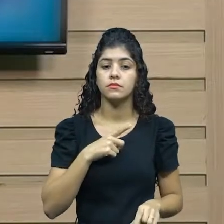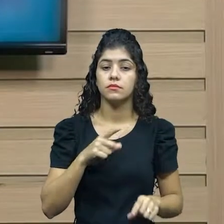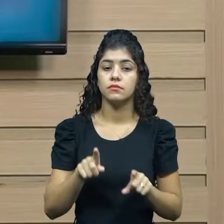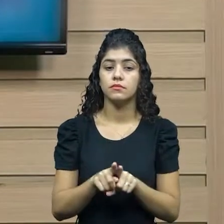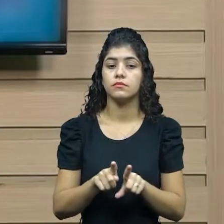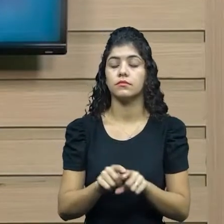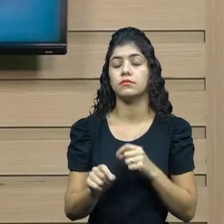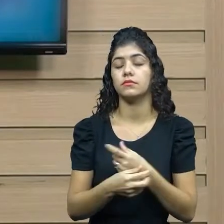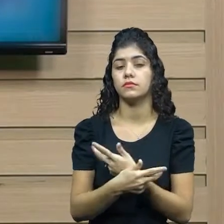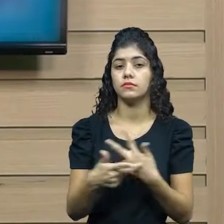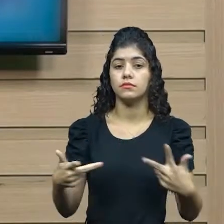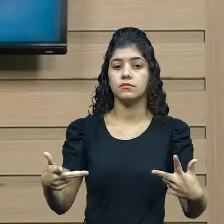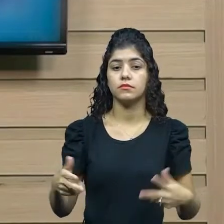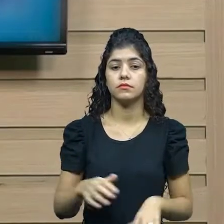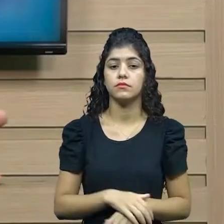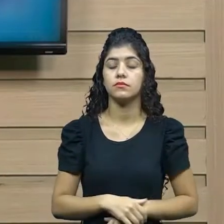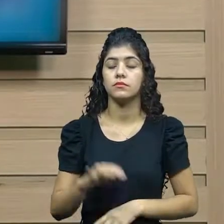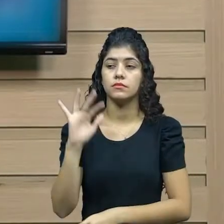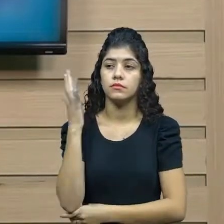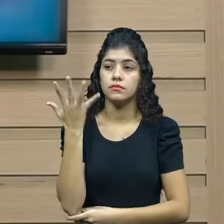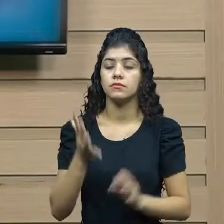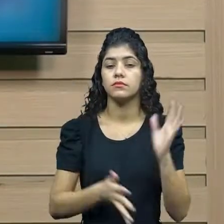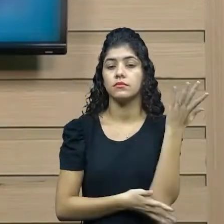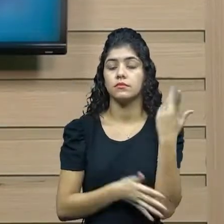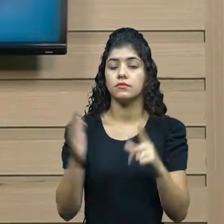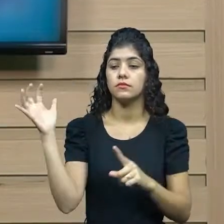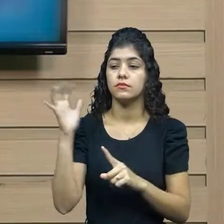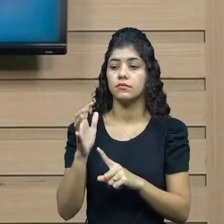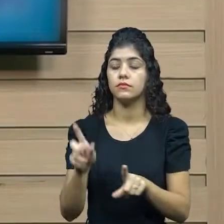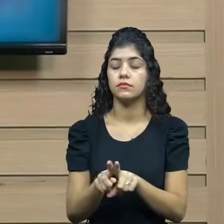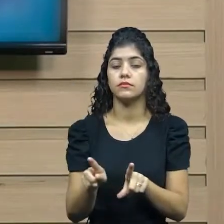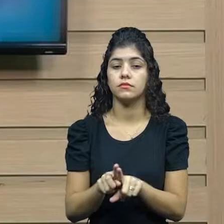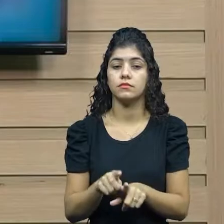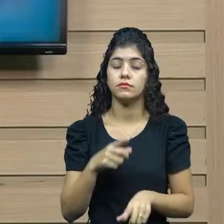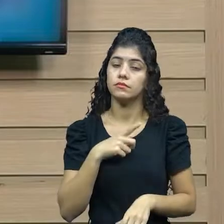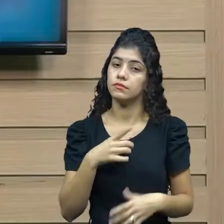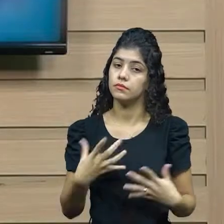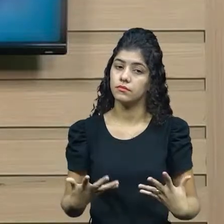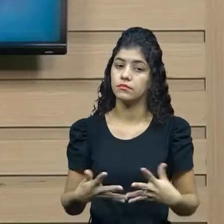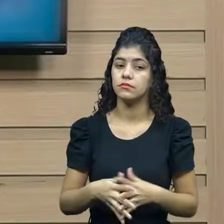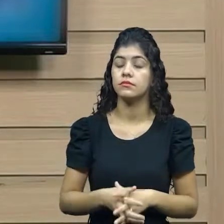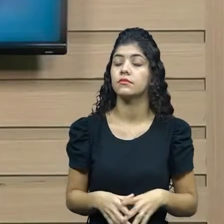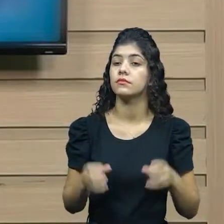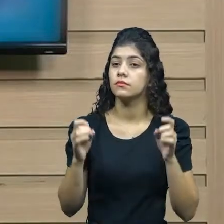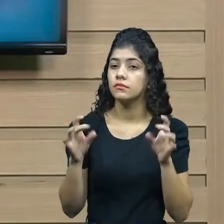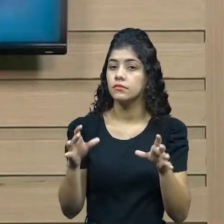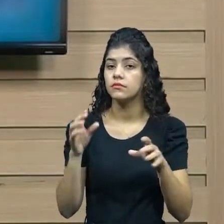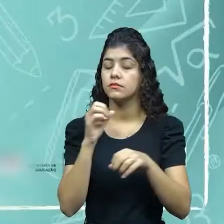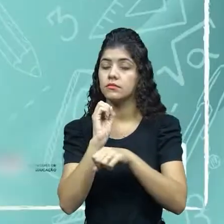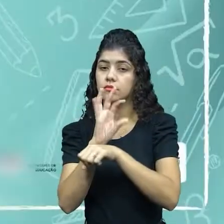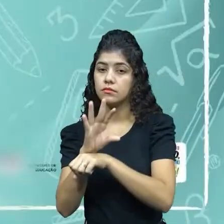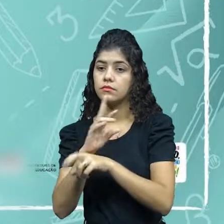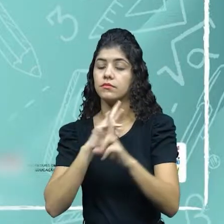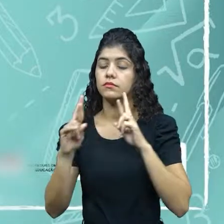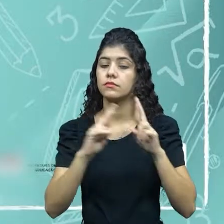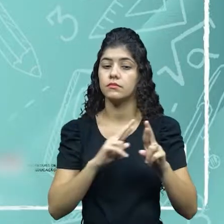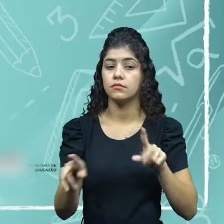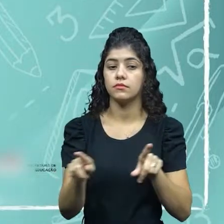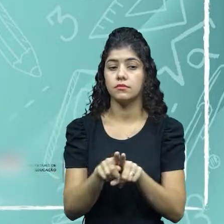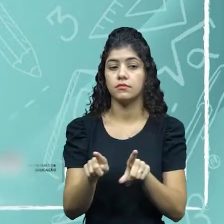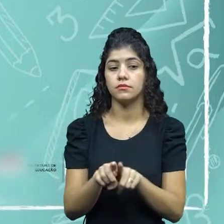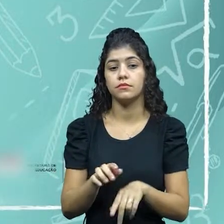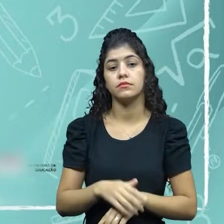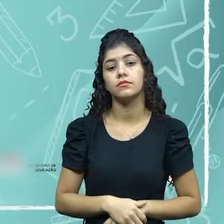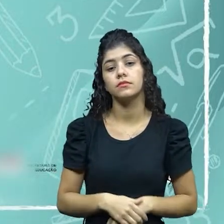coisa com relação à natureza que influencia, isso já também influencia na minha propaganda e no relacionamento com os clientes, tá